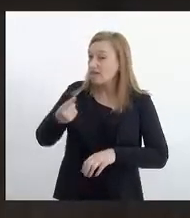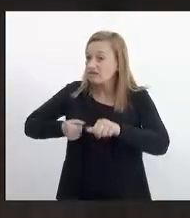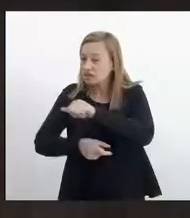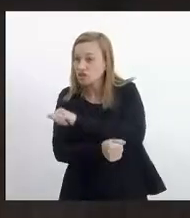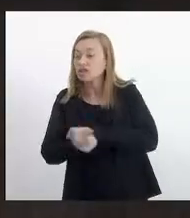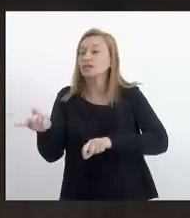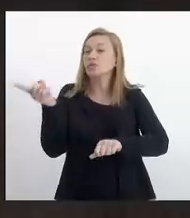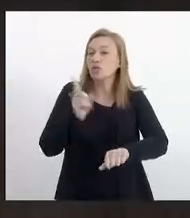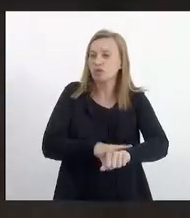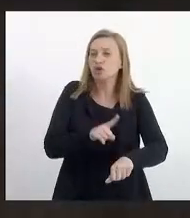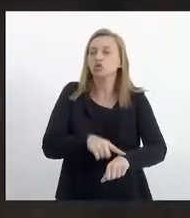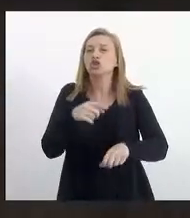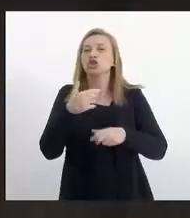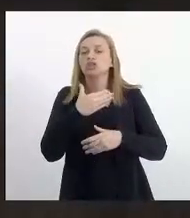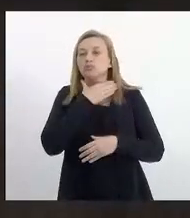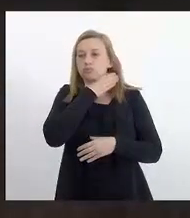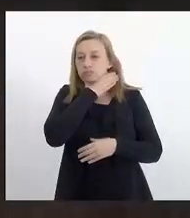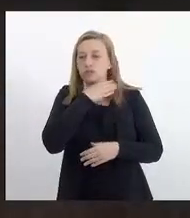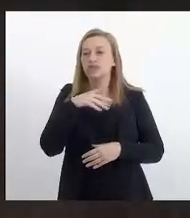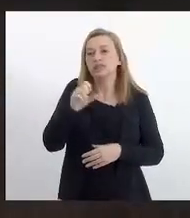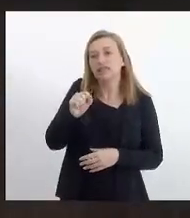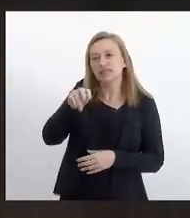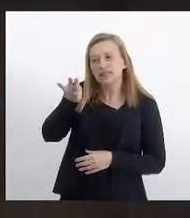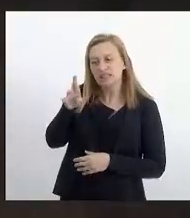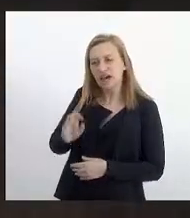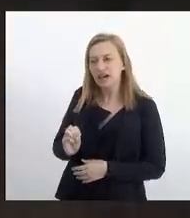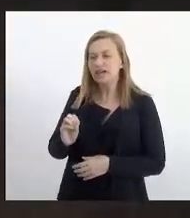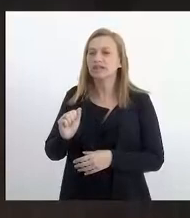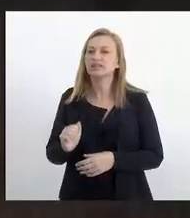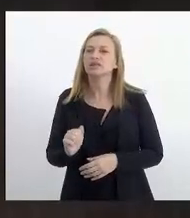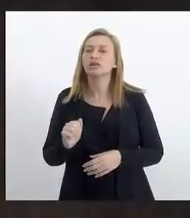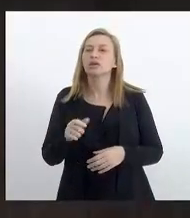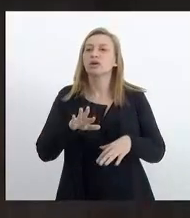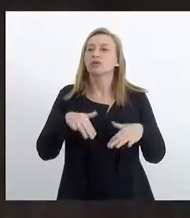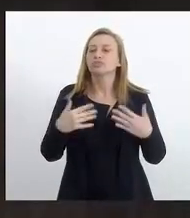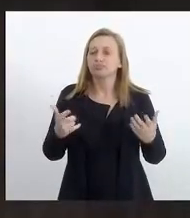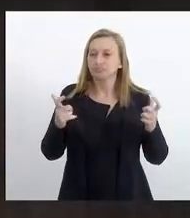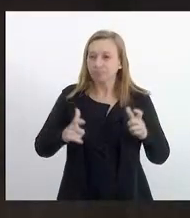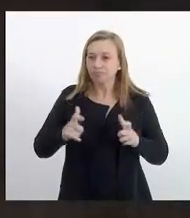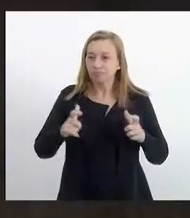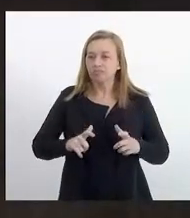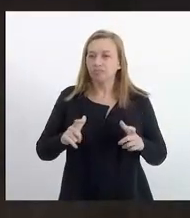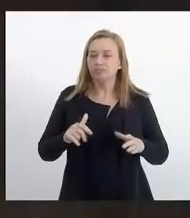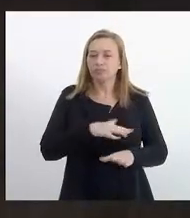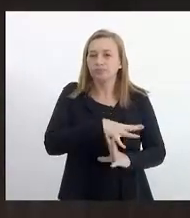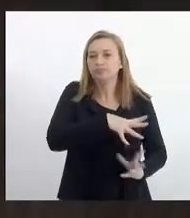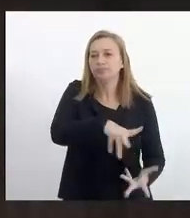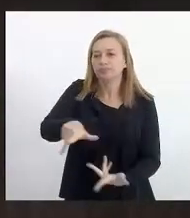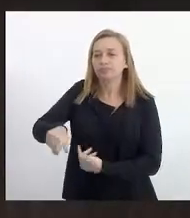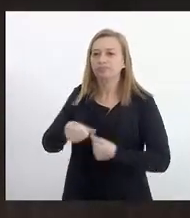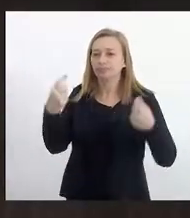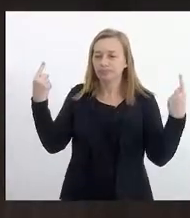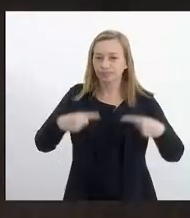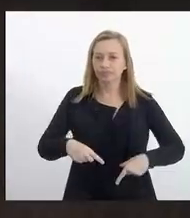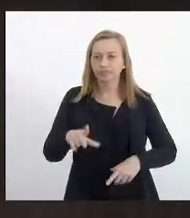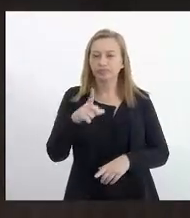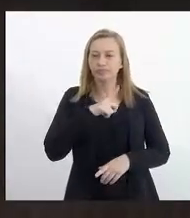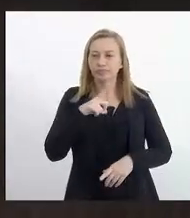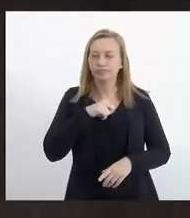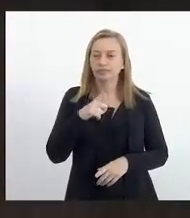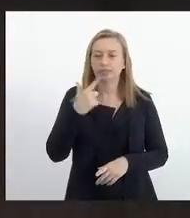de crise sanitária, onde a humanidade foi desafiada e que a gente tem aí